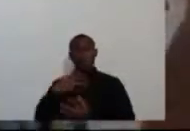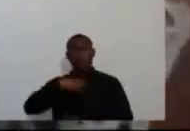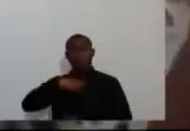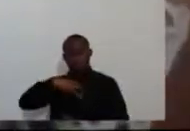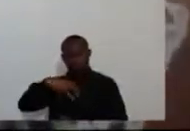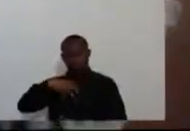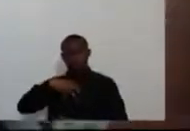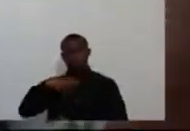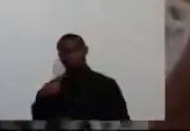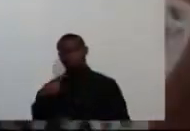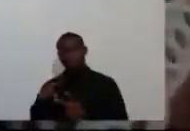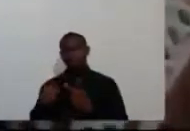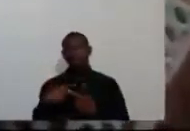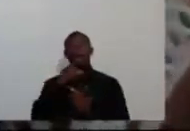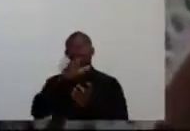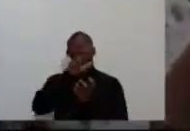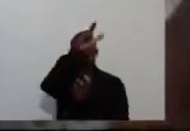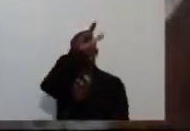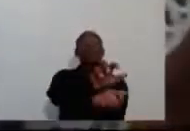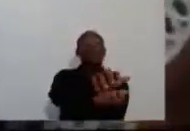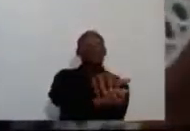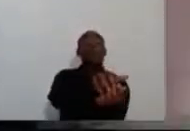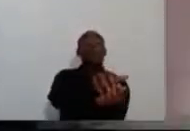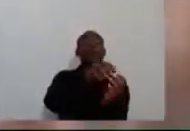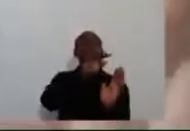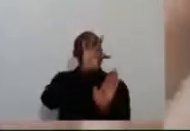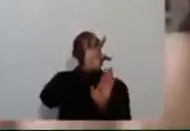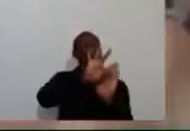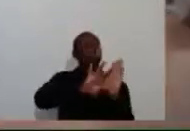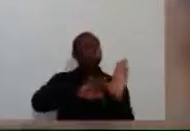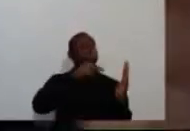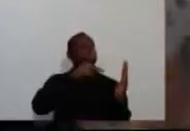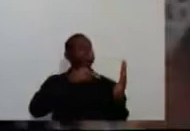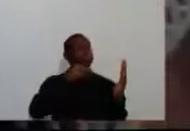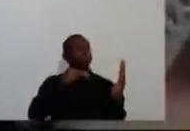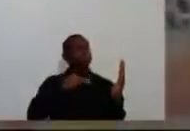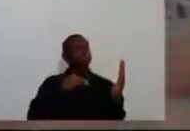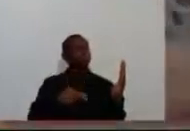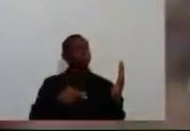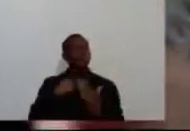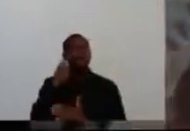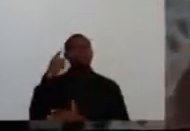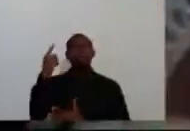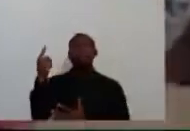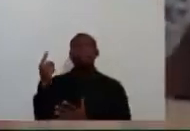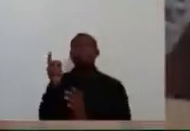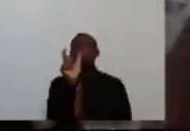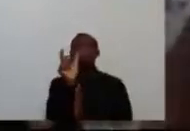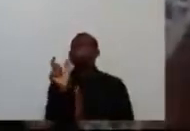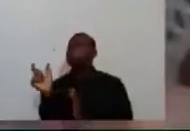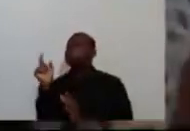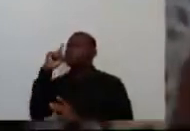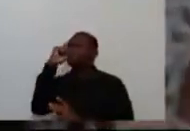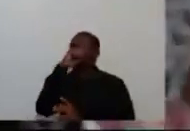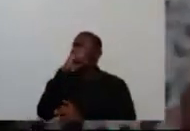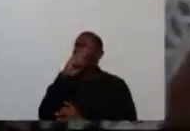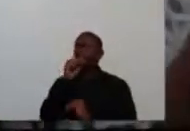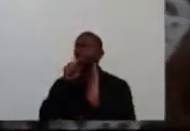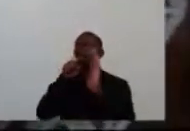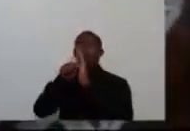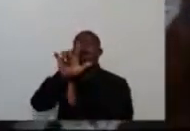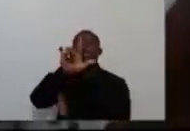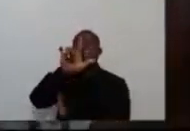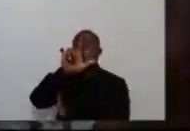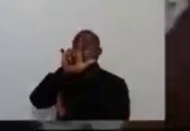Deus, o que ela quis dizer com isso? Vou lá no Instagram dela, no e-mail dela. Vani, boa tarde, meu nome é Deise, eu estudo mestrado, eu preciso entender essa sua dúvida, ela vai me mandar